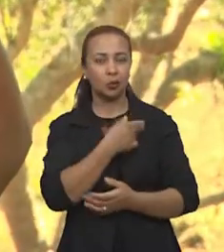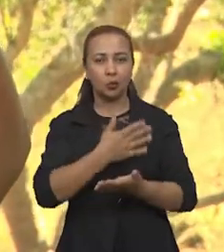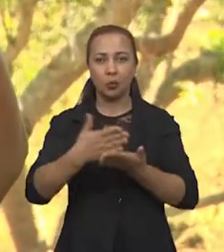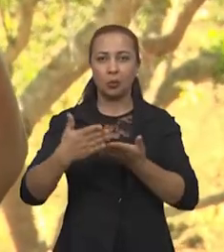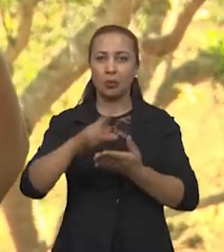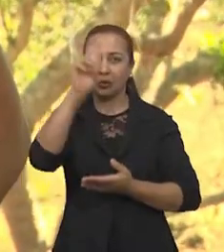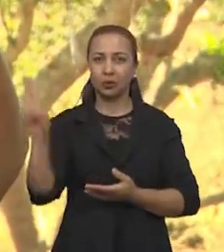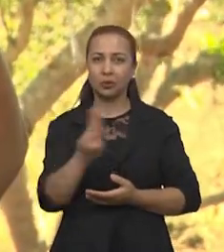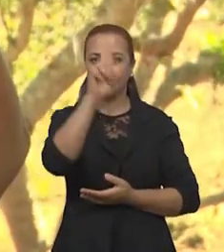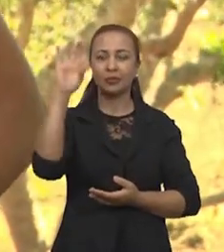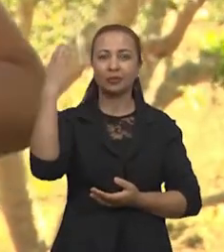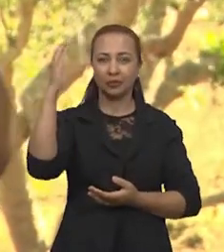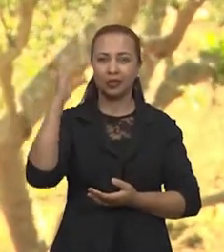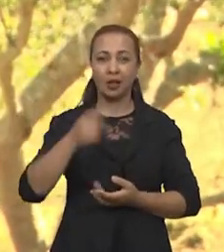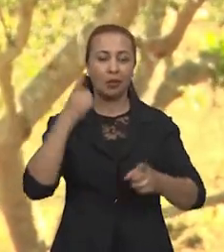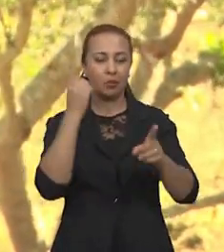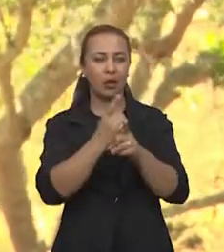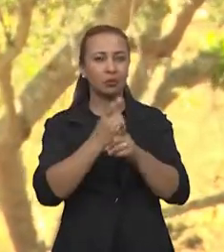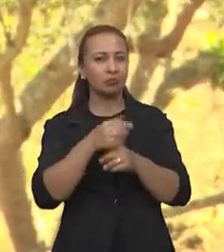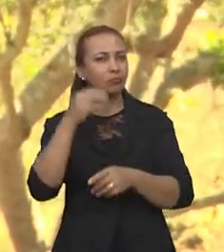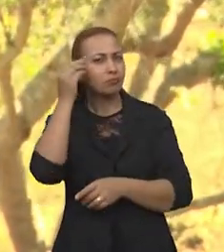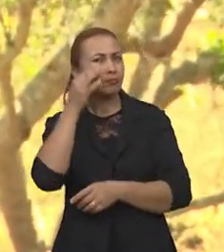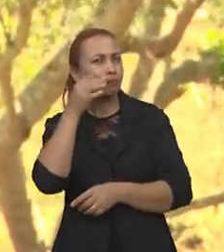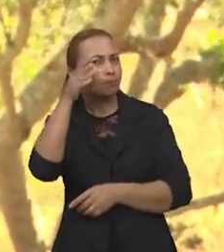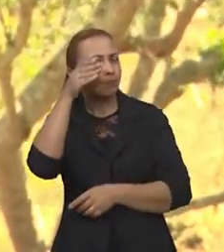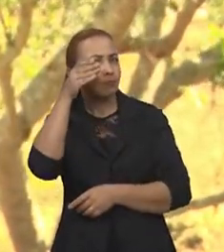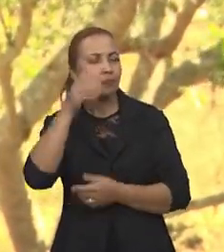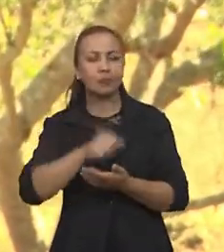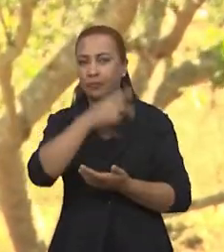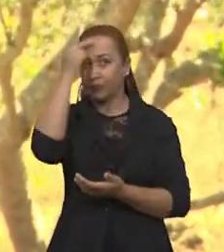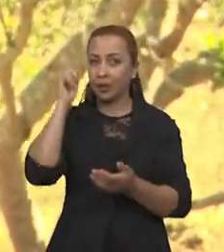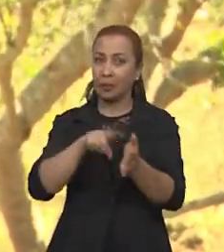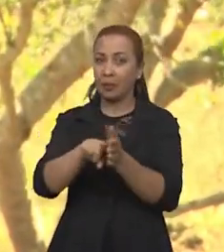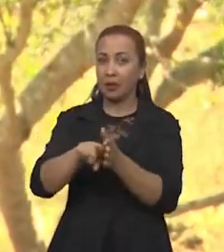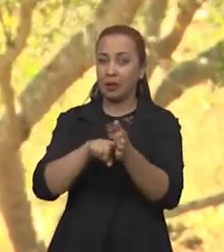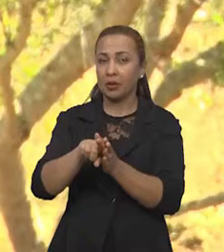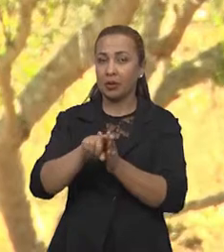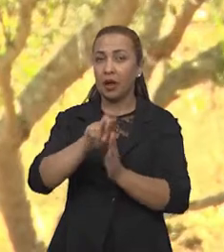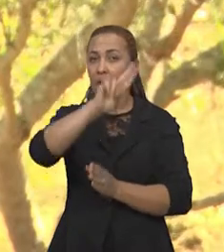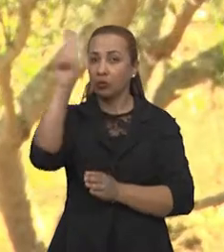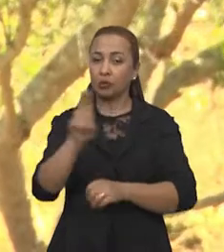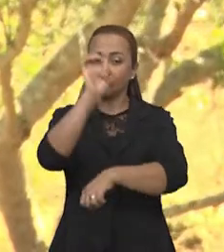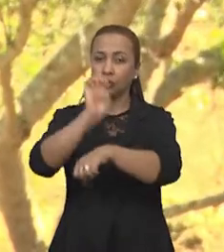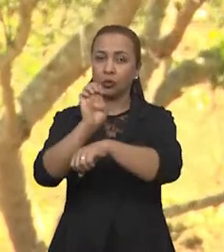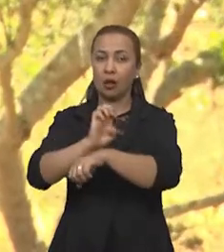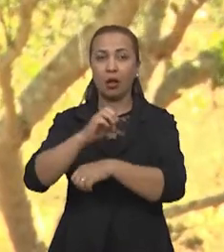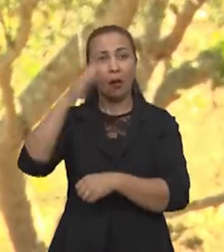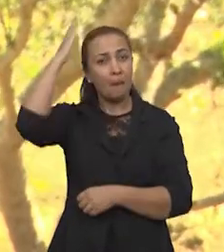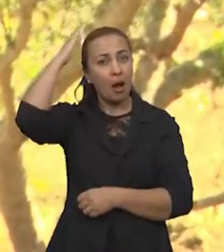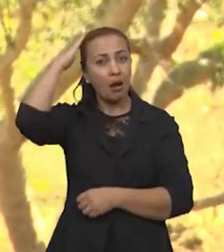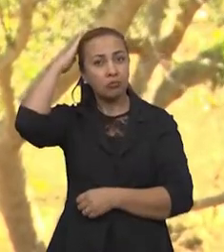E a gente começa o Univerciência com esta descoberta intrigante. É que pesquisadores da Universidade Estadual da